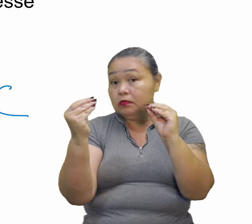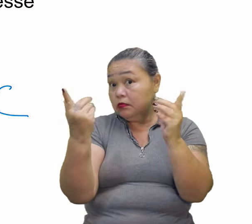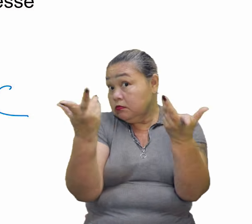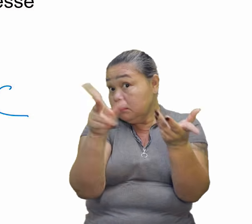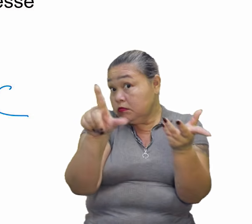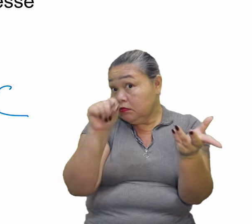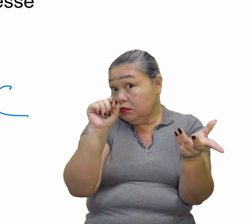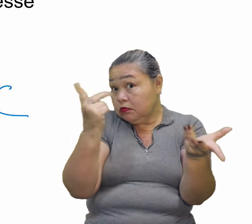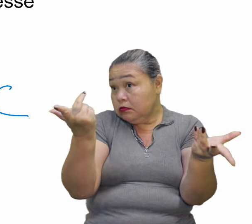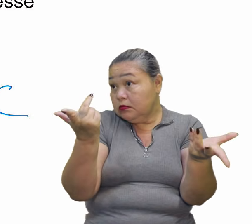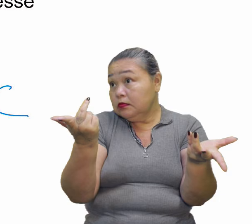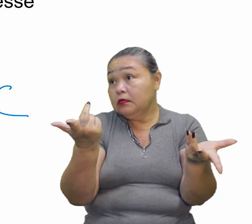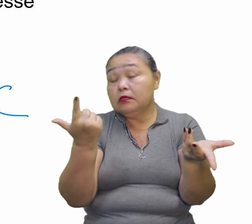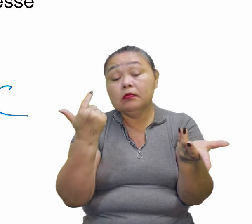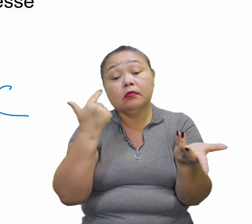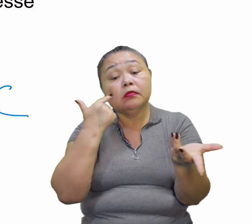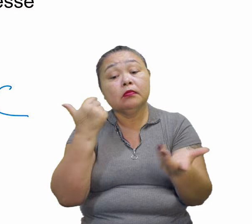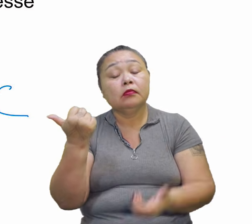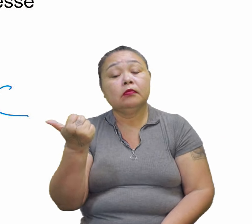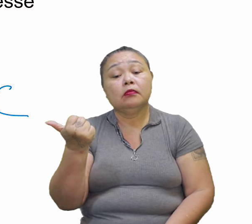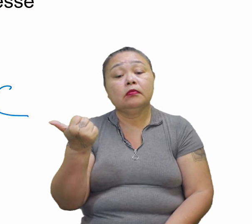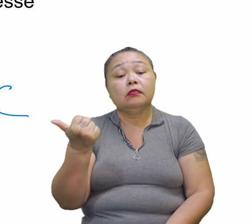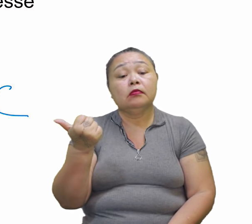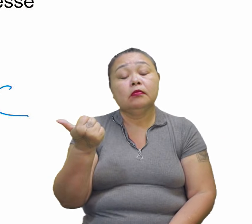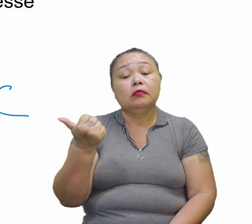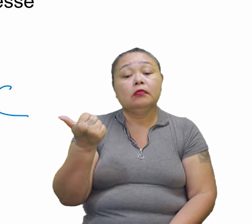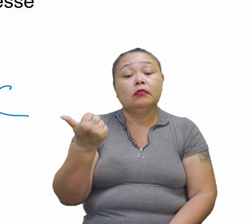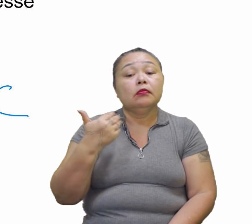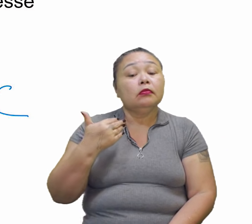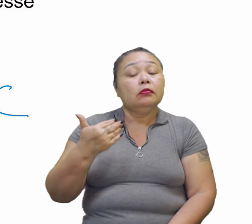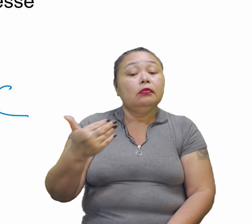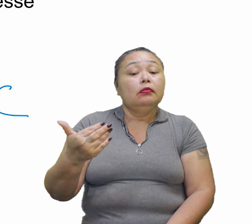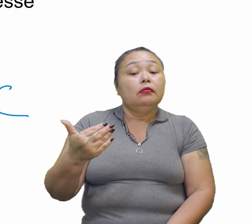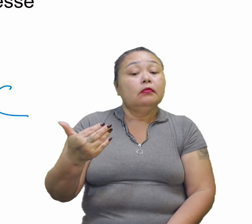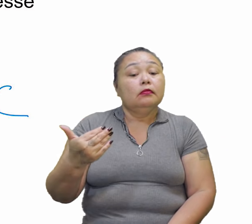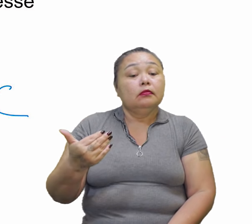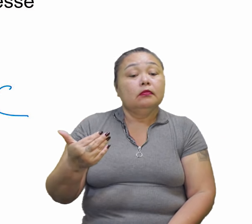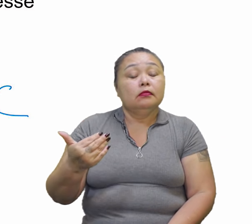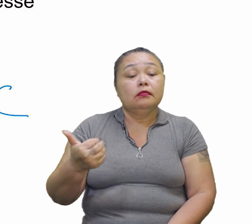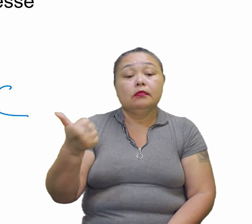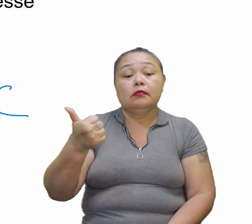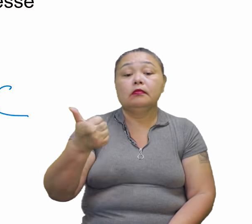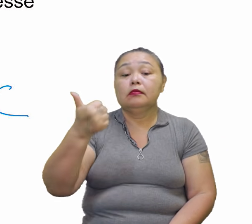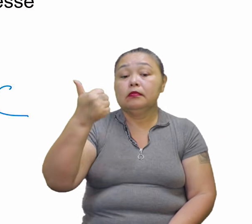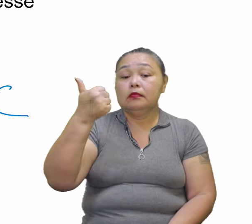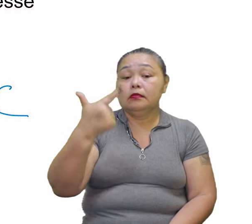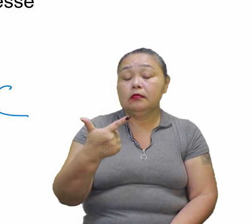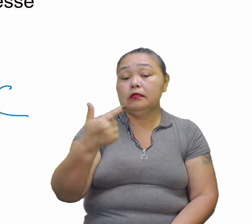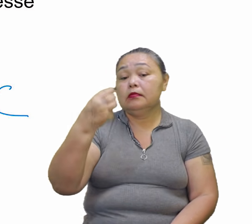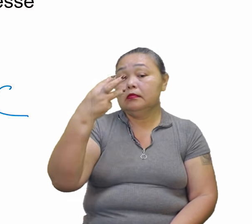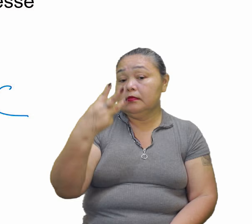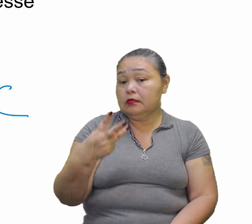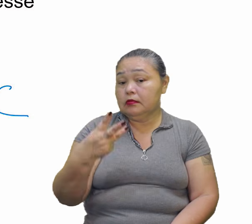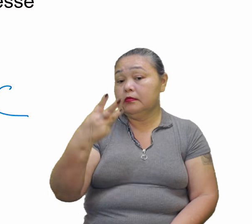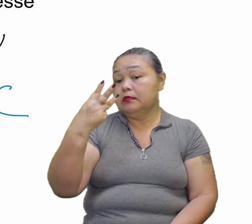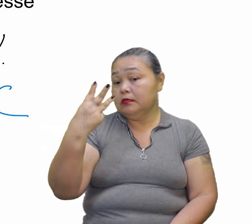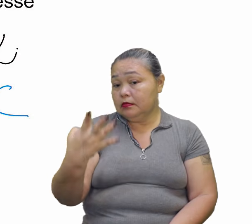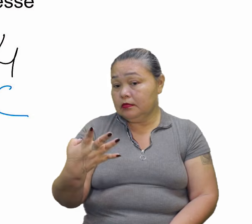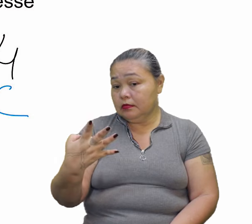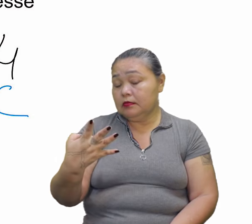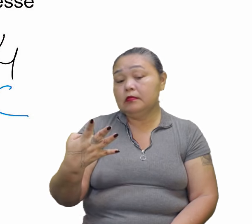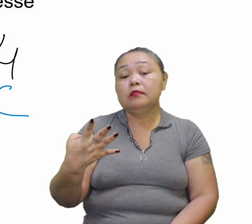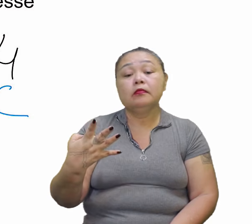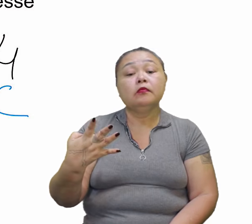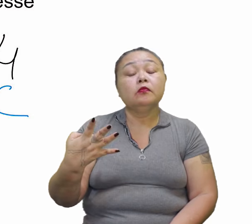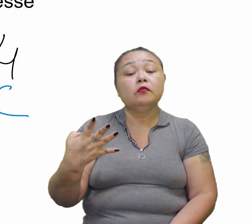você que decide. Então, eu vou dizer que eu vou começar a numerar por esse lado aqui. Então, 1, 2, 3,